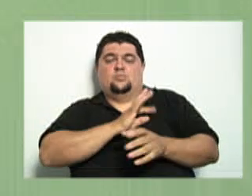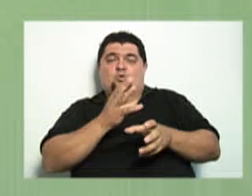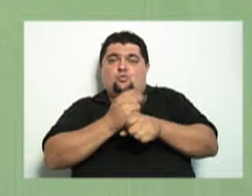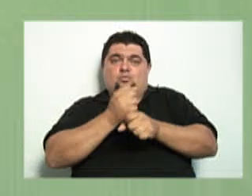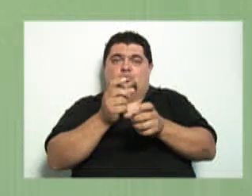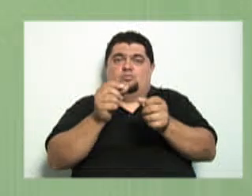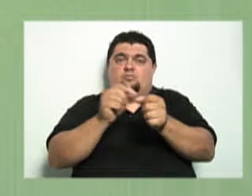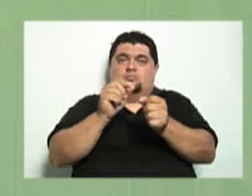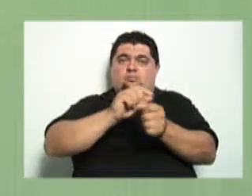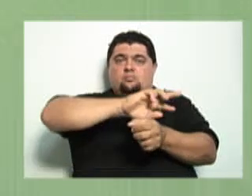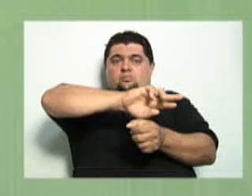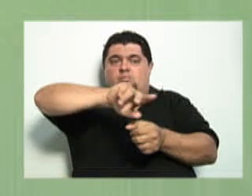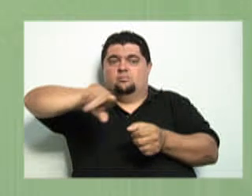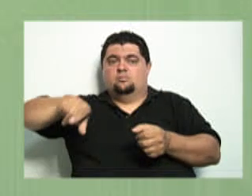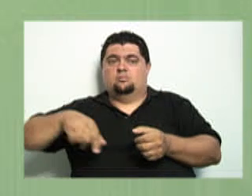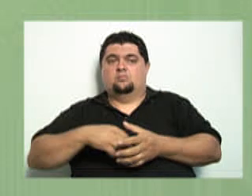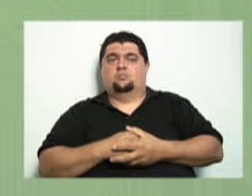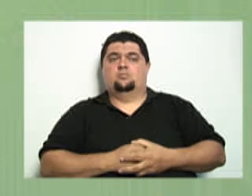produção.